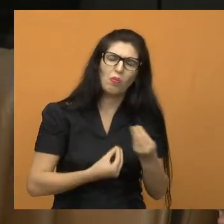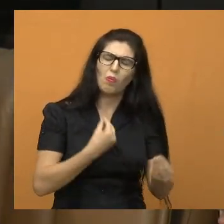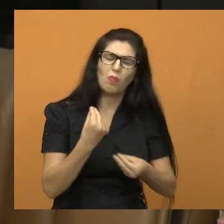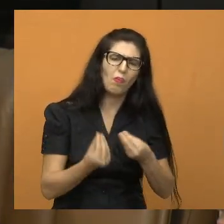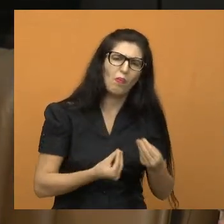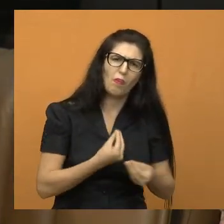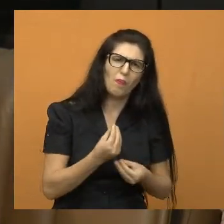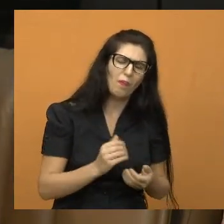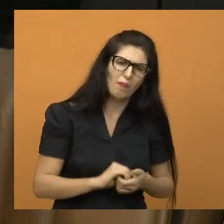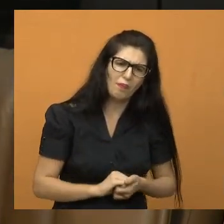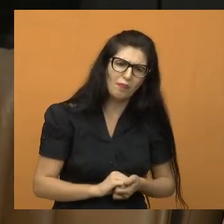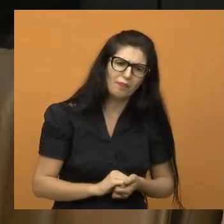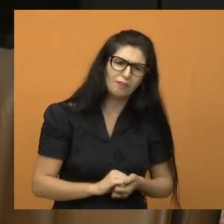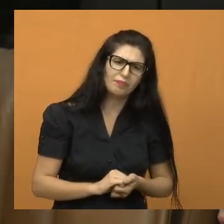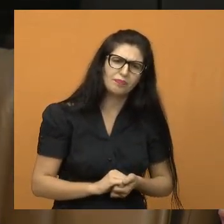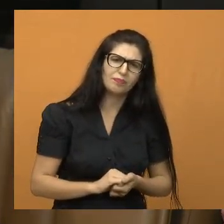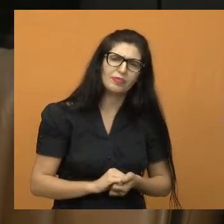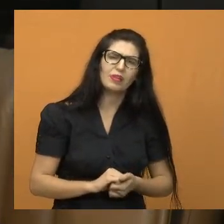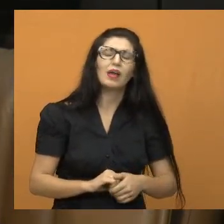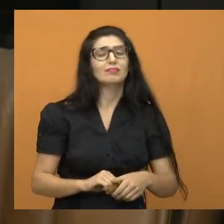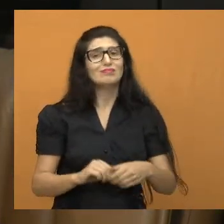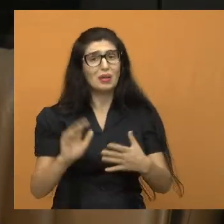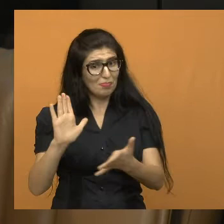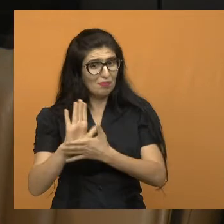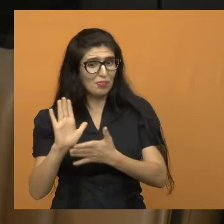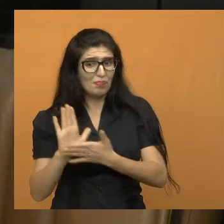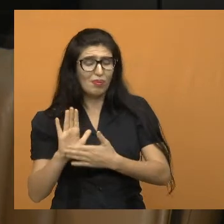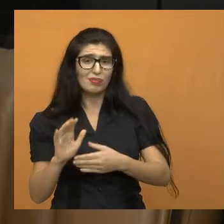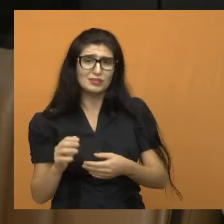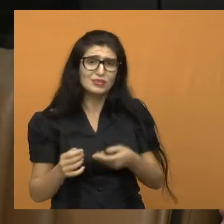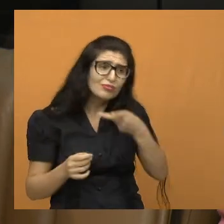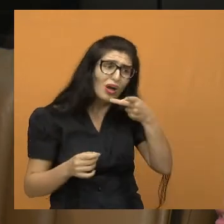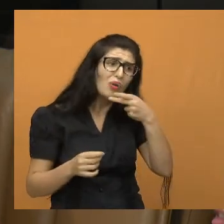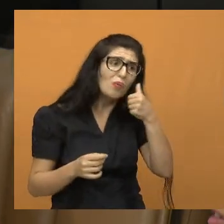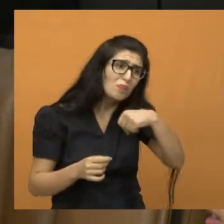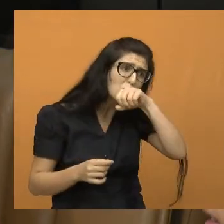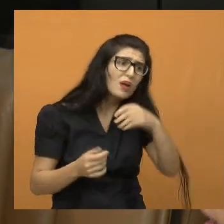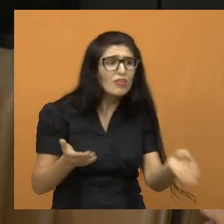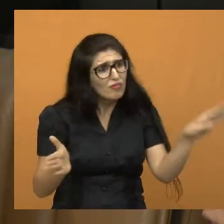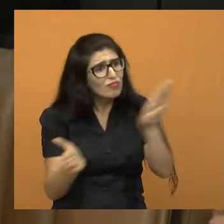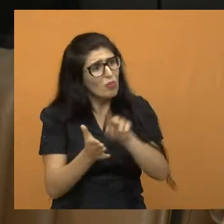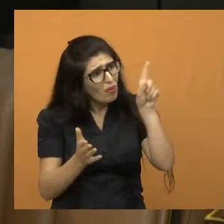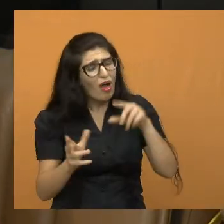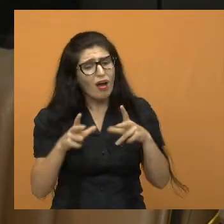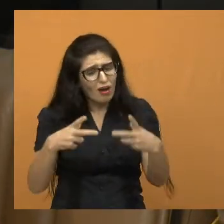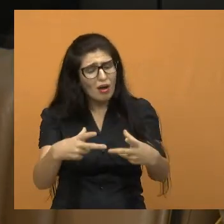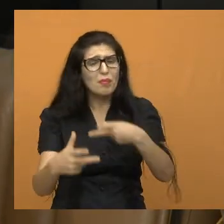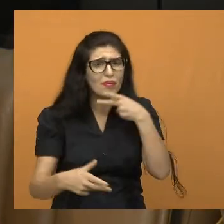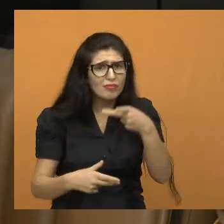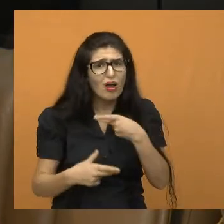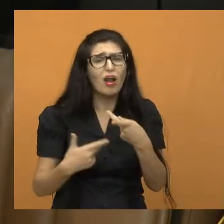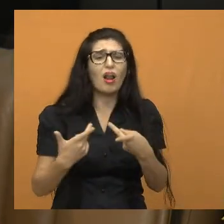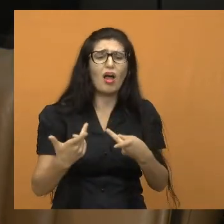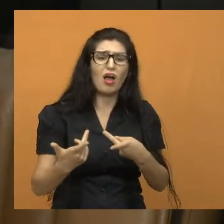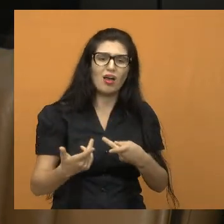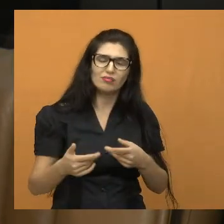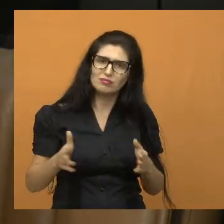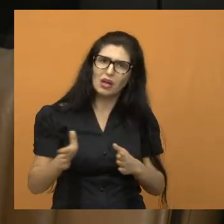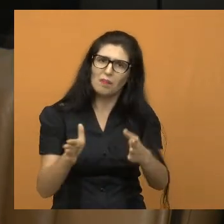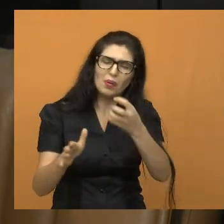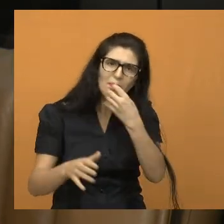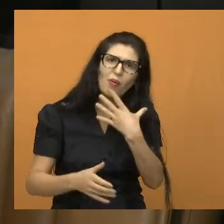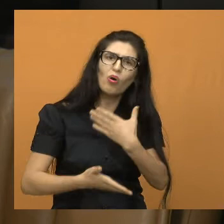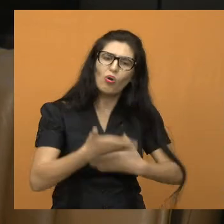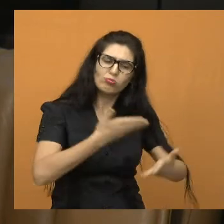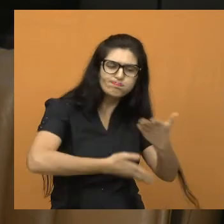se propor a vir aqui, e eu falei, poxa, eu acho que é um caminho bem prático,